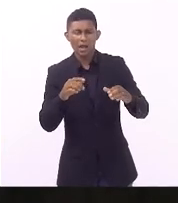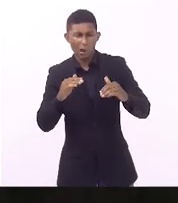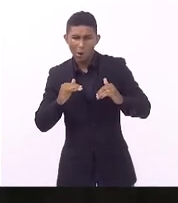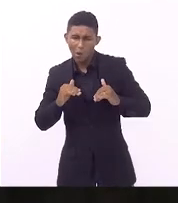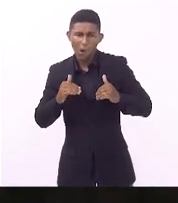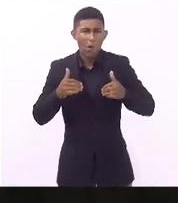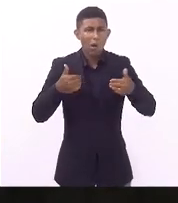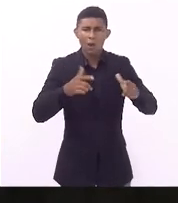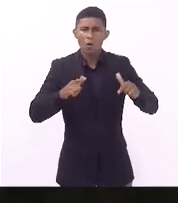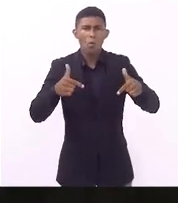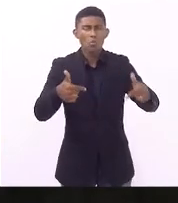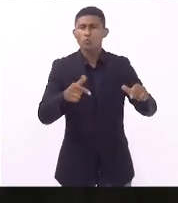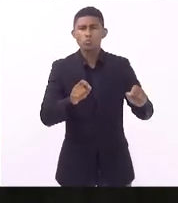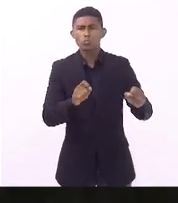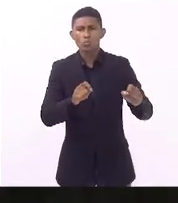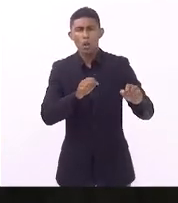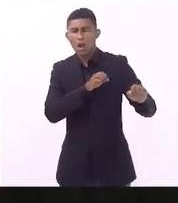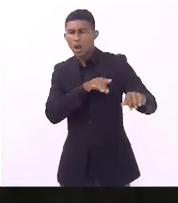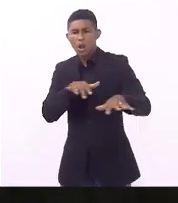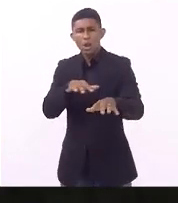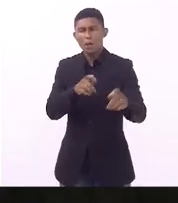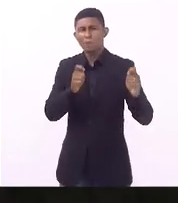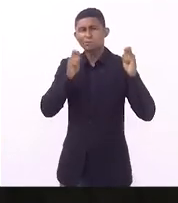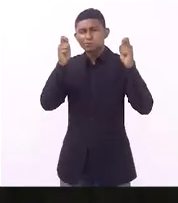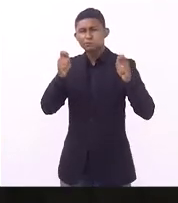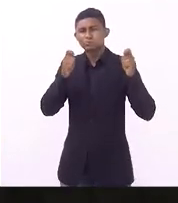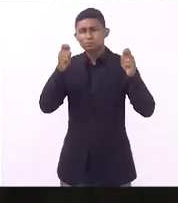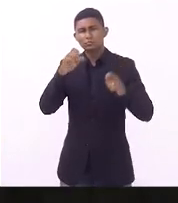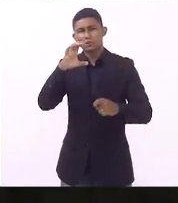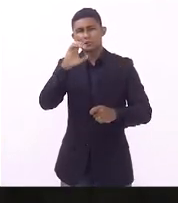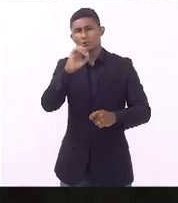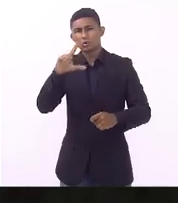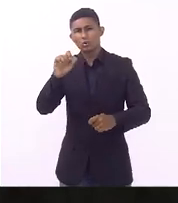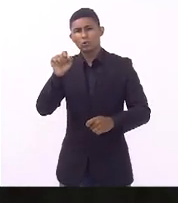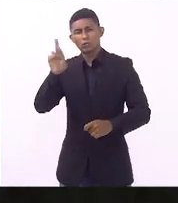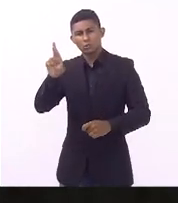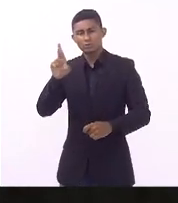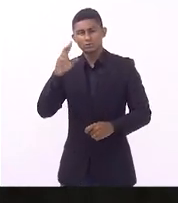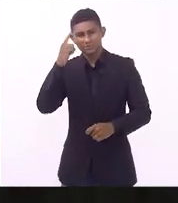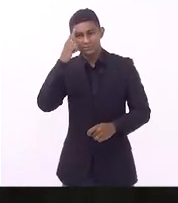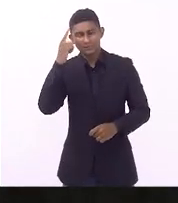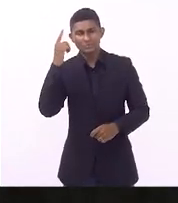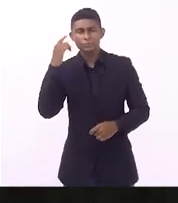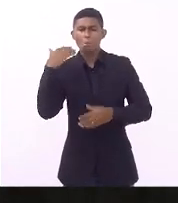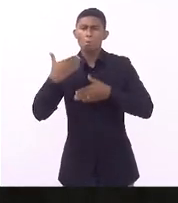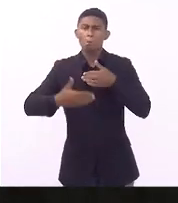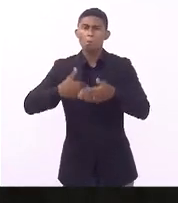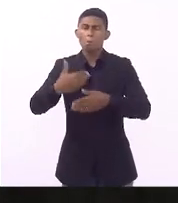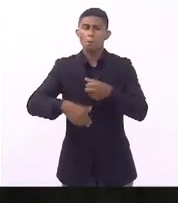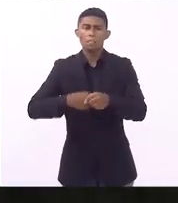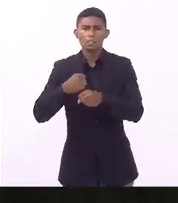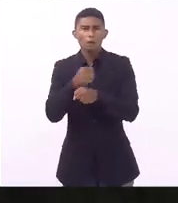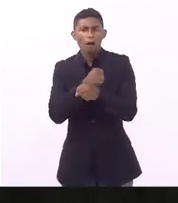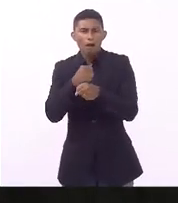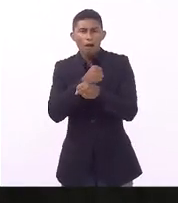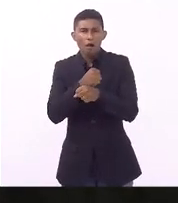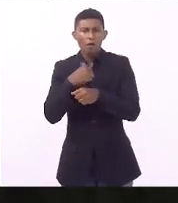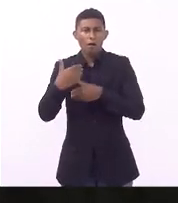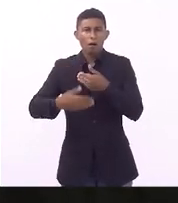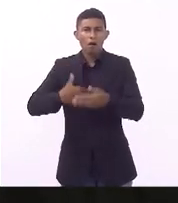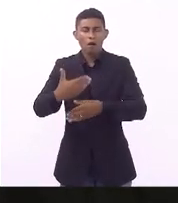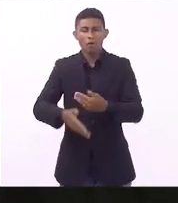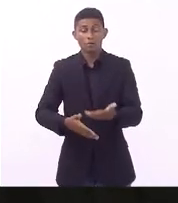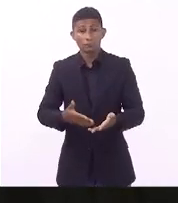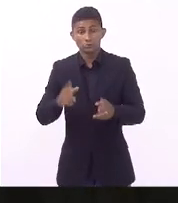memorável campanha de Barbosa Lima Sobrinho. Ninguém poderia imaginar que, anos depois, o povo brasileiro elegeria